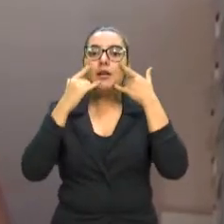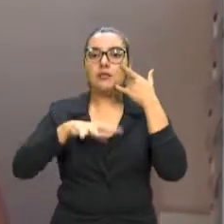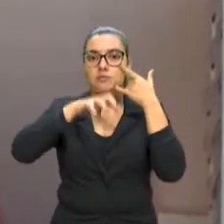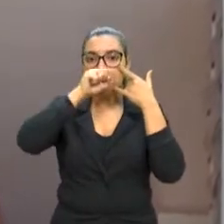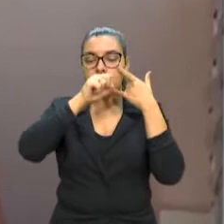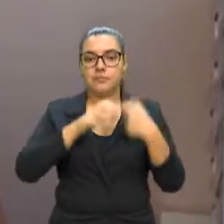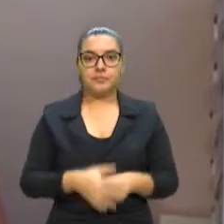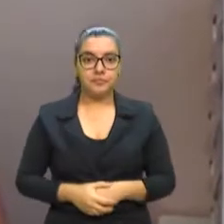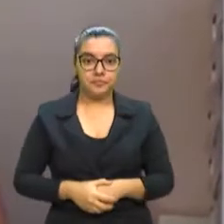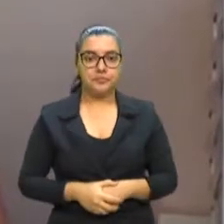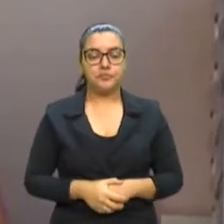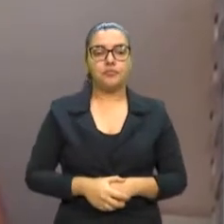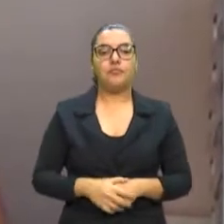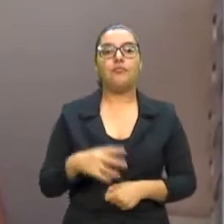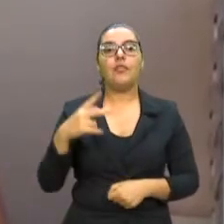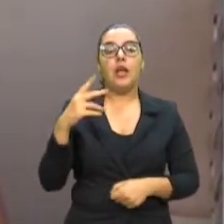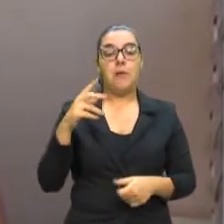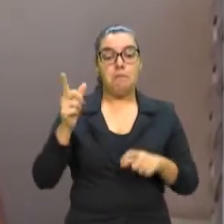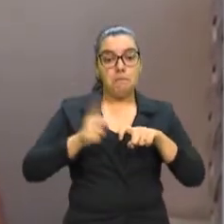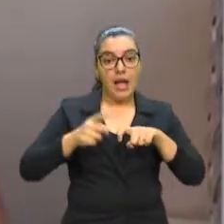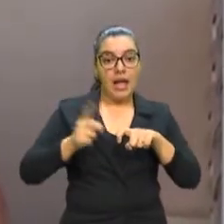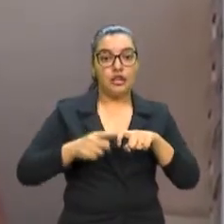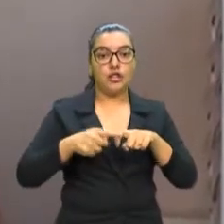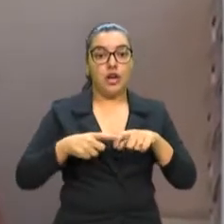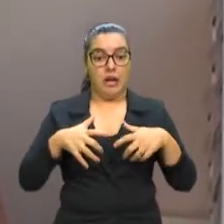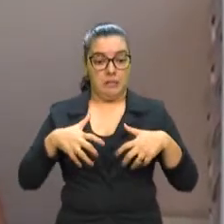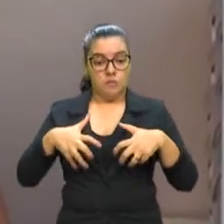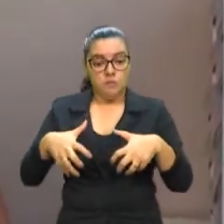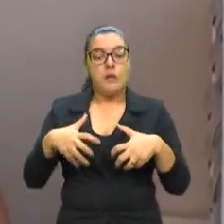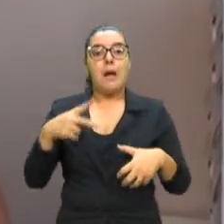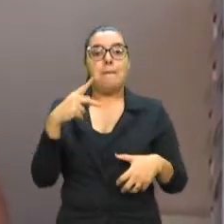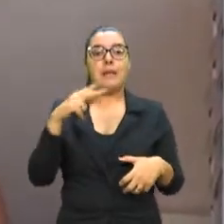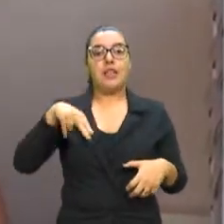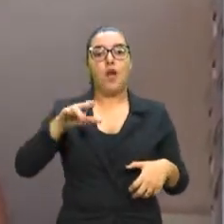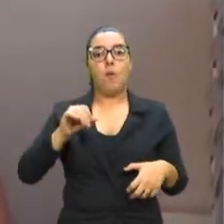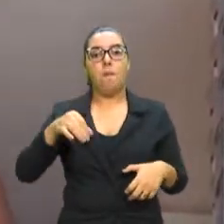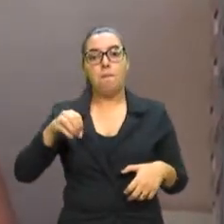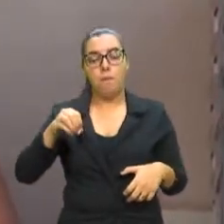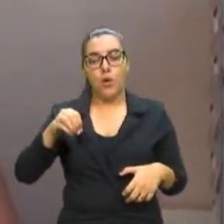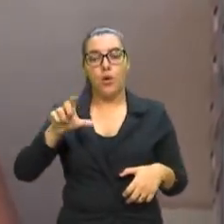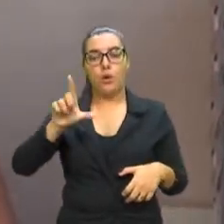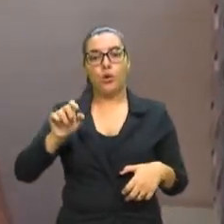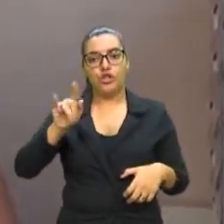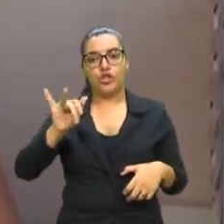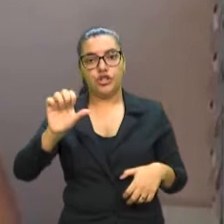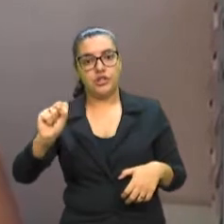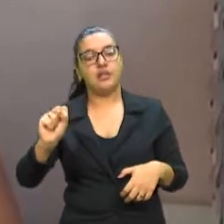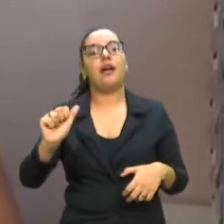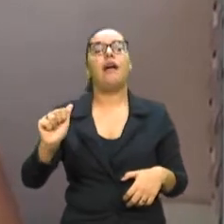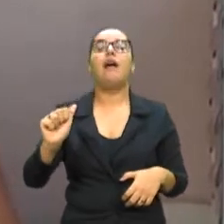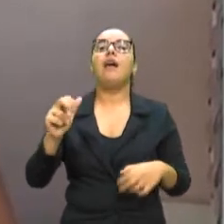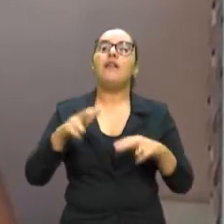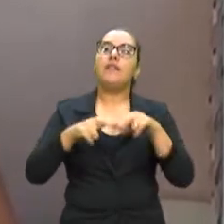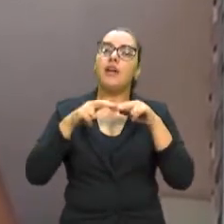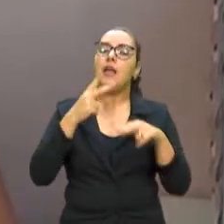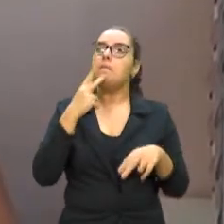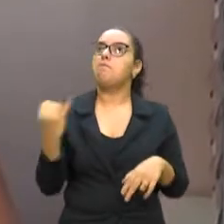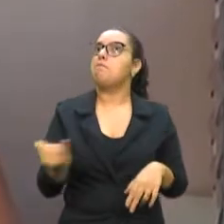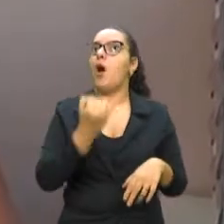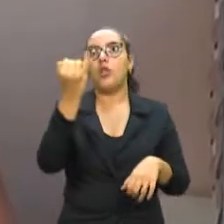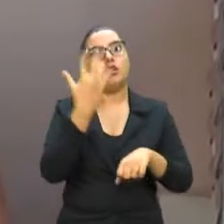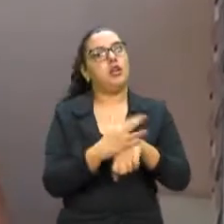explica que a reabilitação pulmonar é importante para que os pacientes voltem à vida normal e, além disso, para impedir